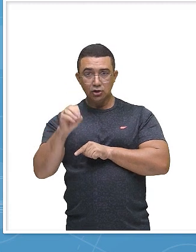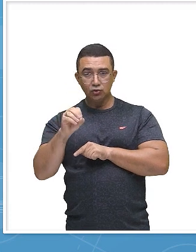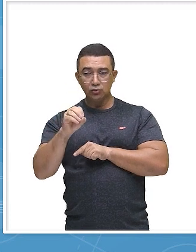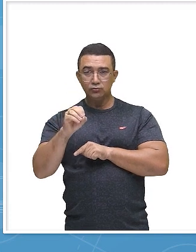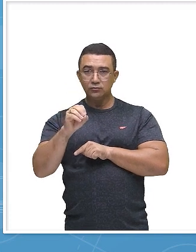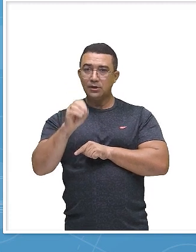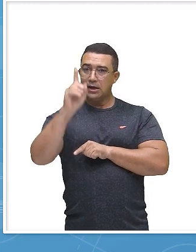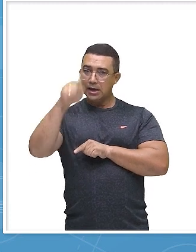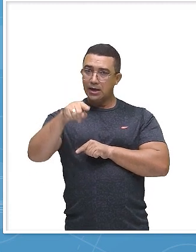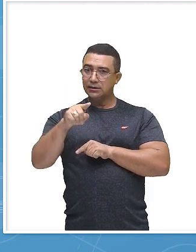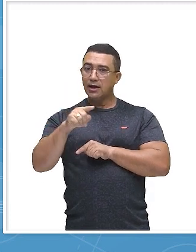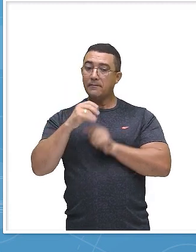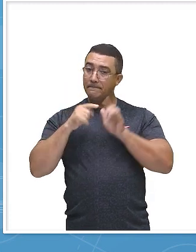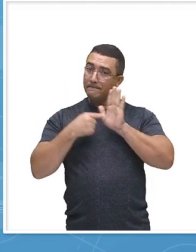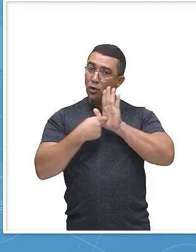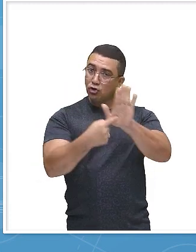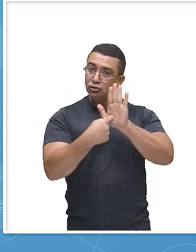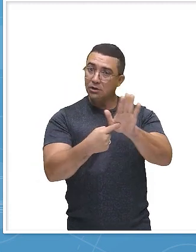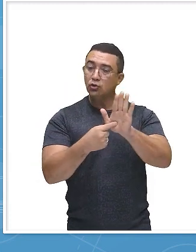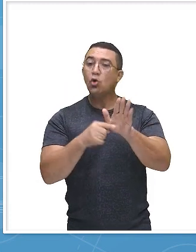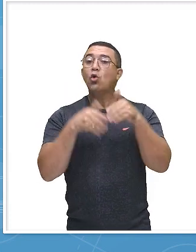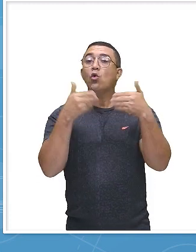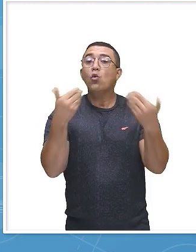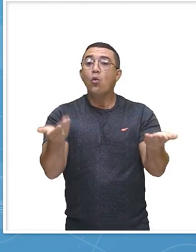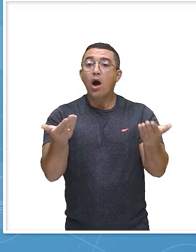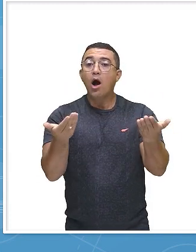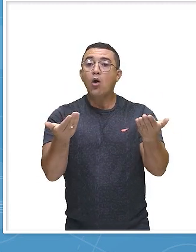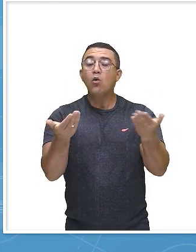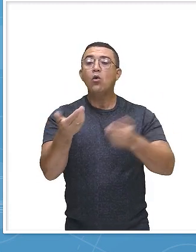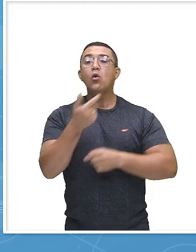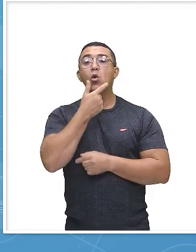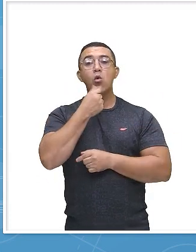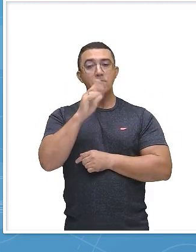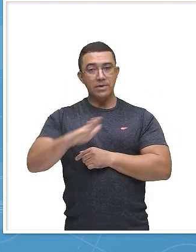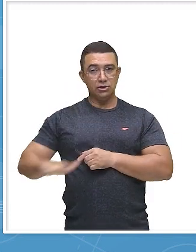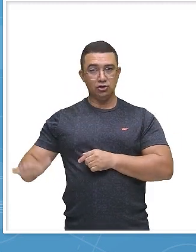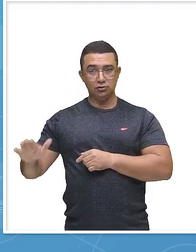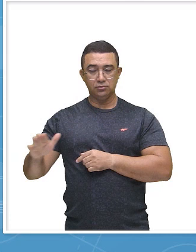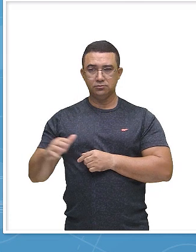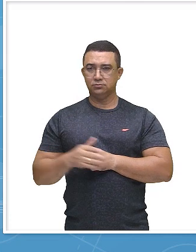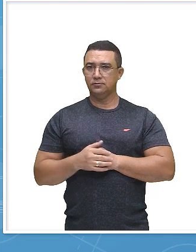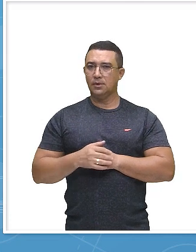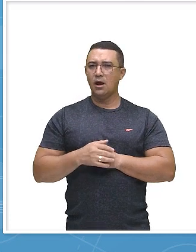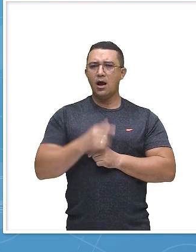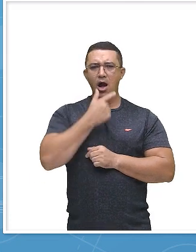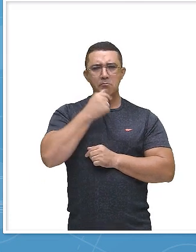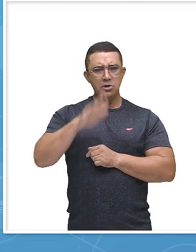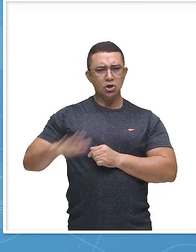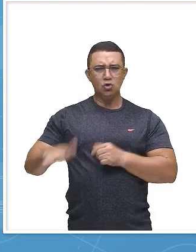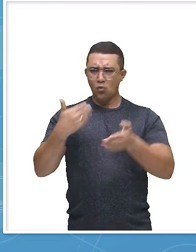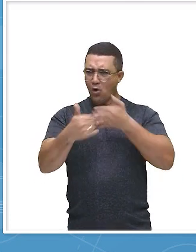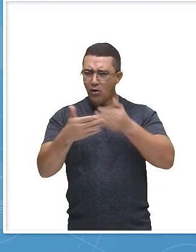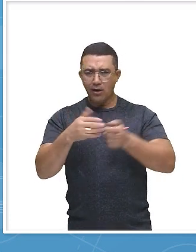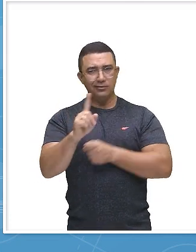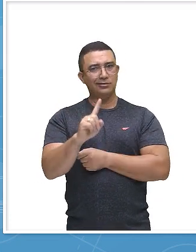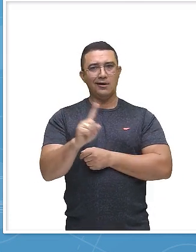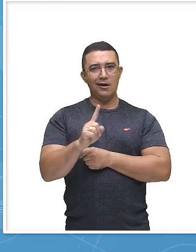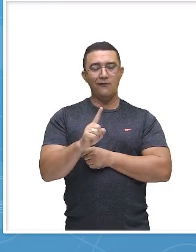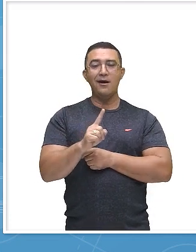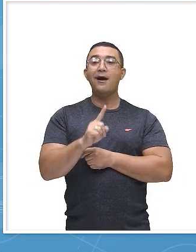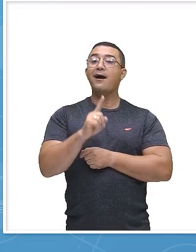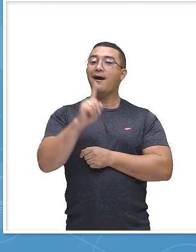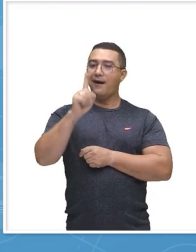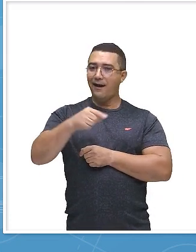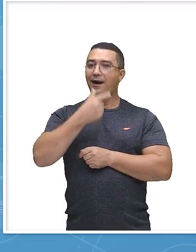particularizando, ele está apontando qual foi o menino, não é um menino qualquer, é aquele menino que o